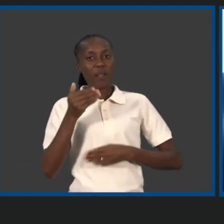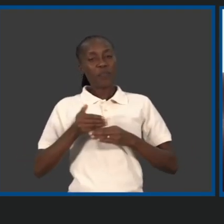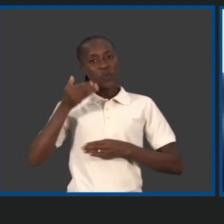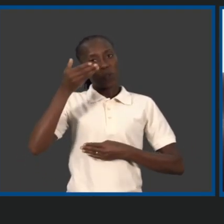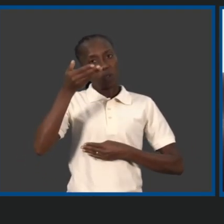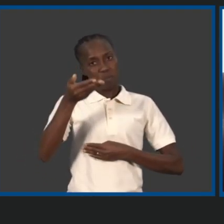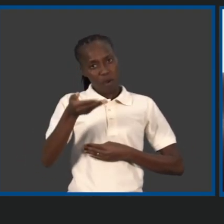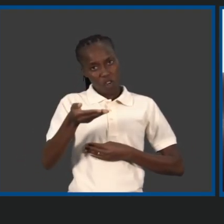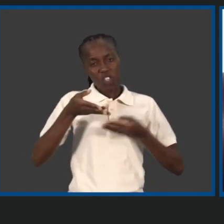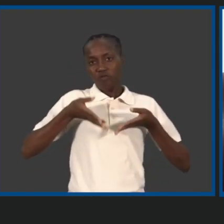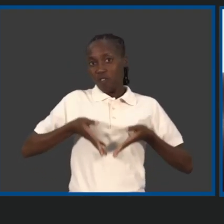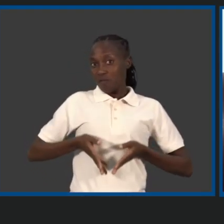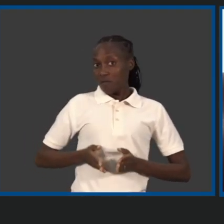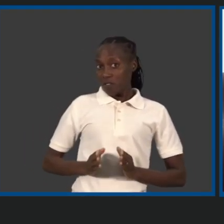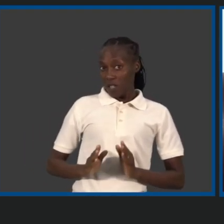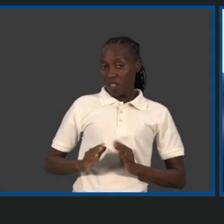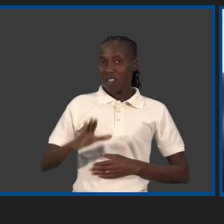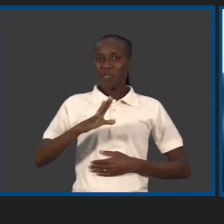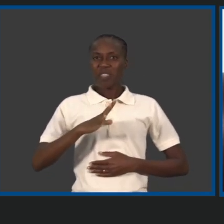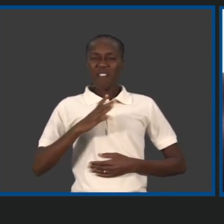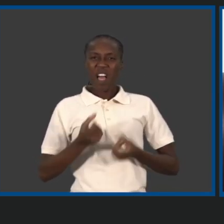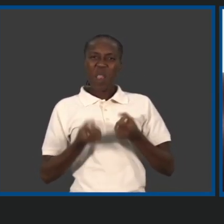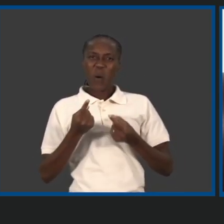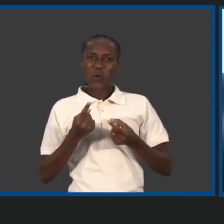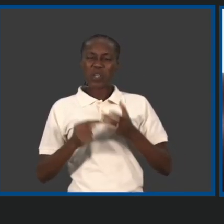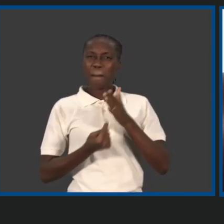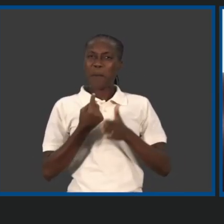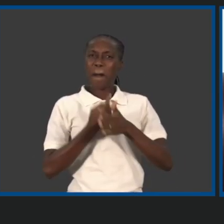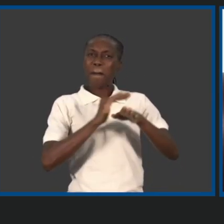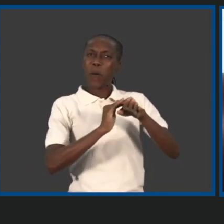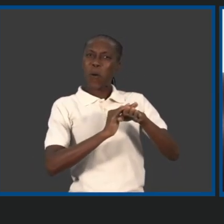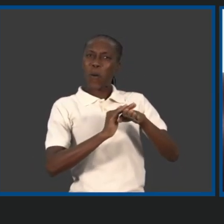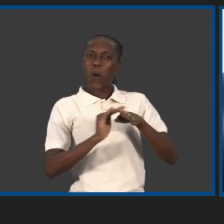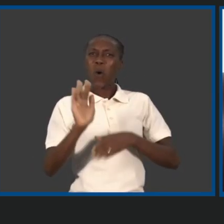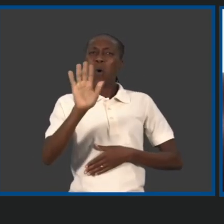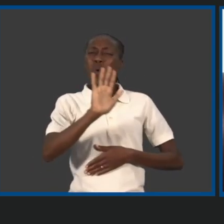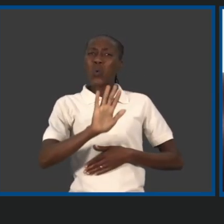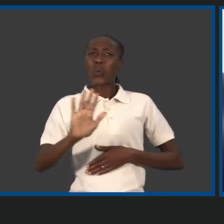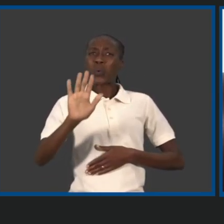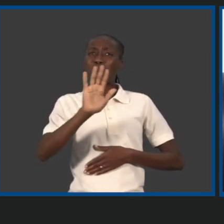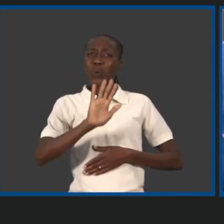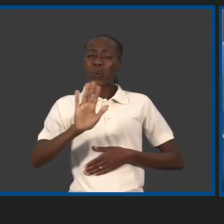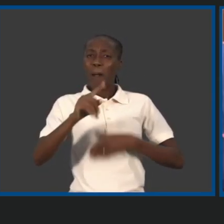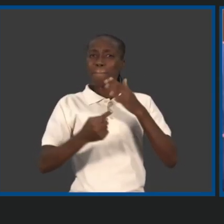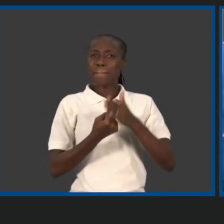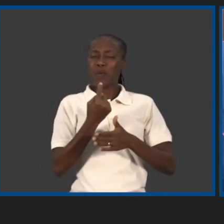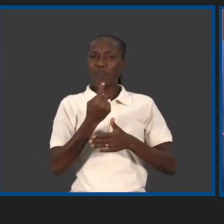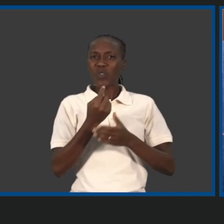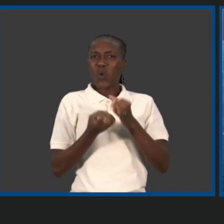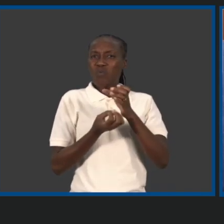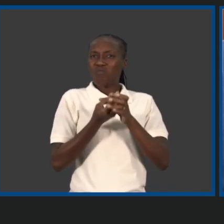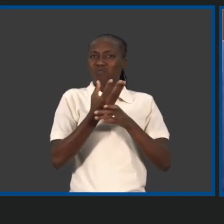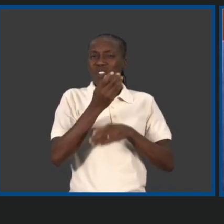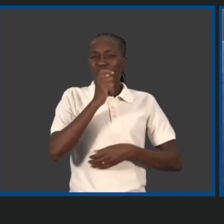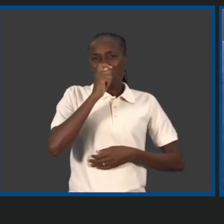nascer, teve algumas manchas de pele, algumas cores. Teve uma cor de rosa que